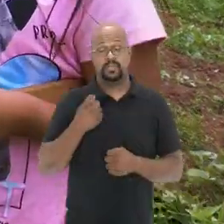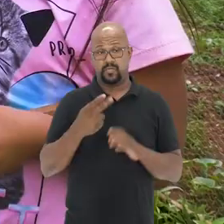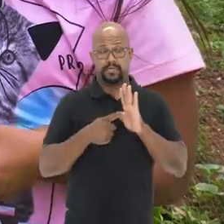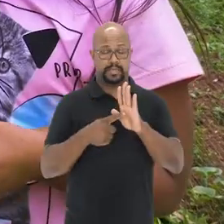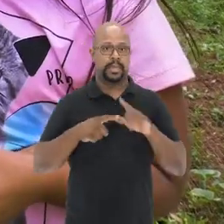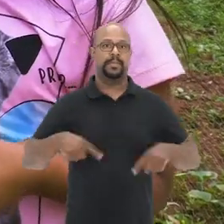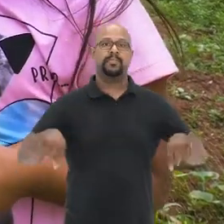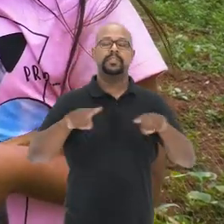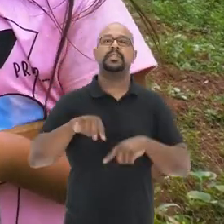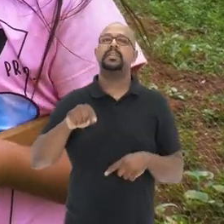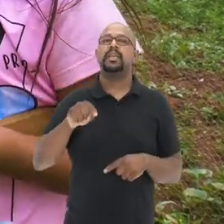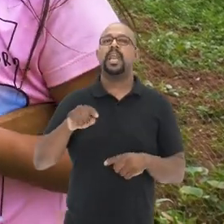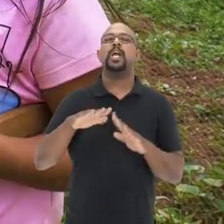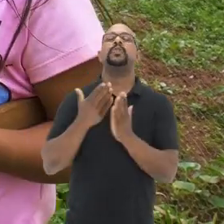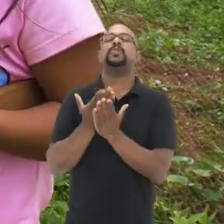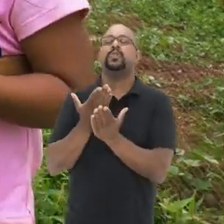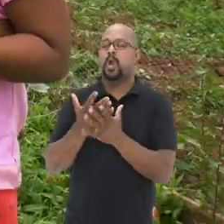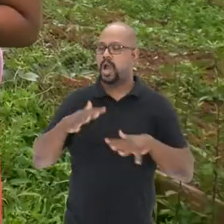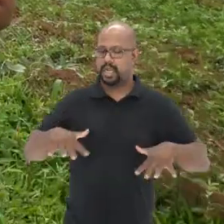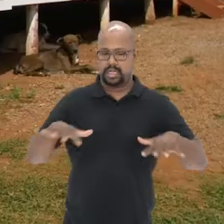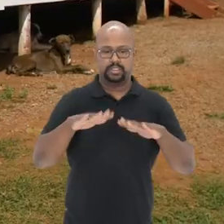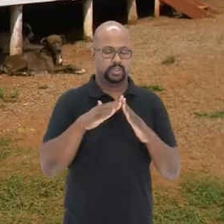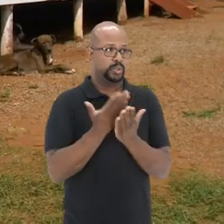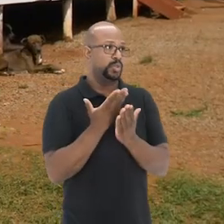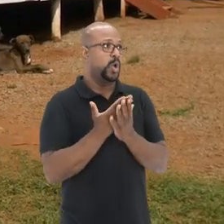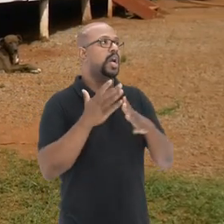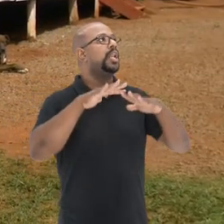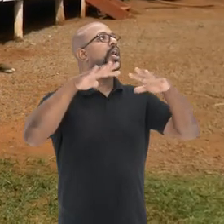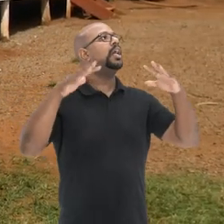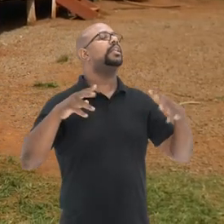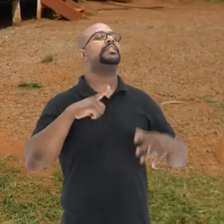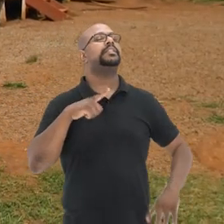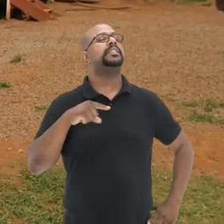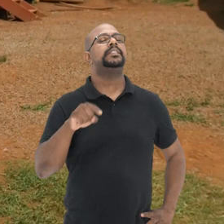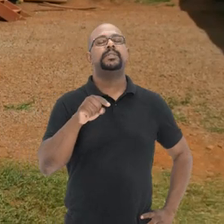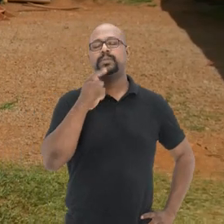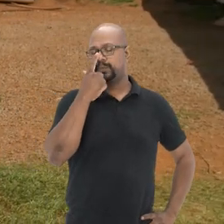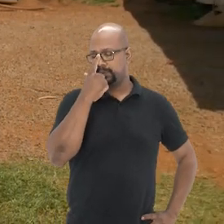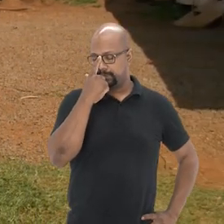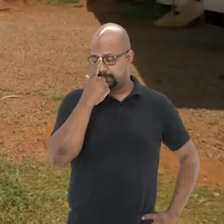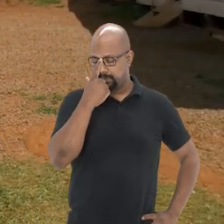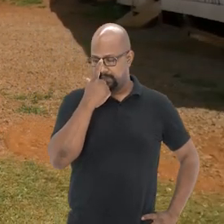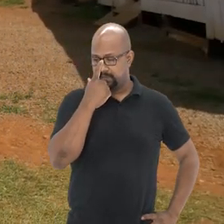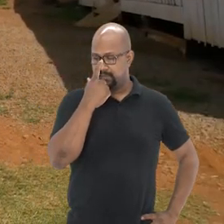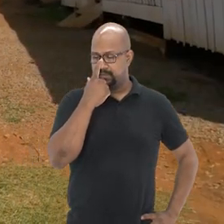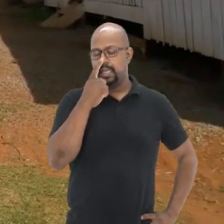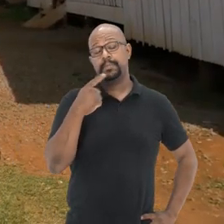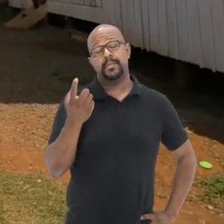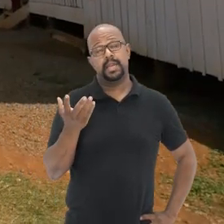Eu vou apresentar para vocês aqui a escola. A escola em si, ela tem sido